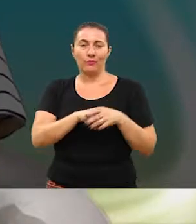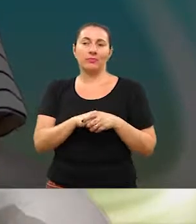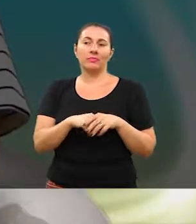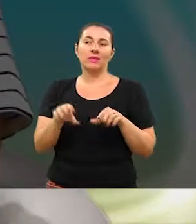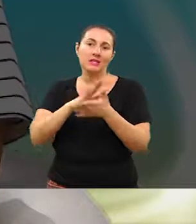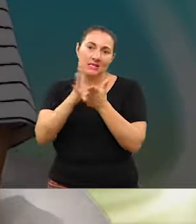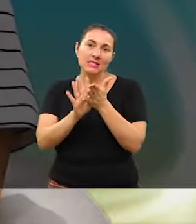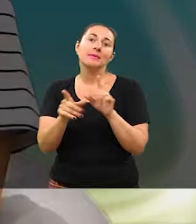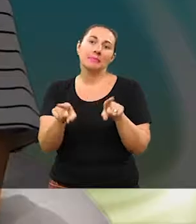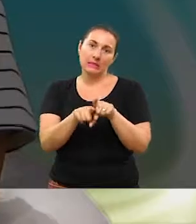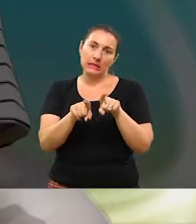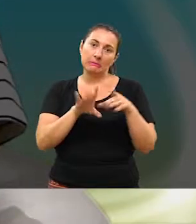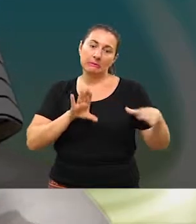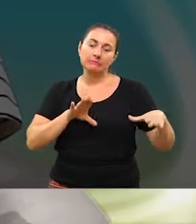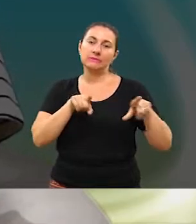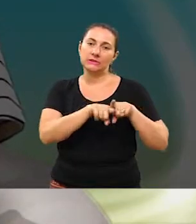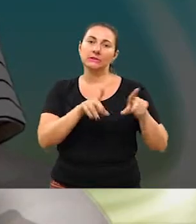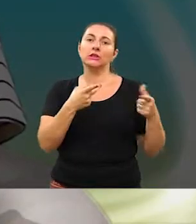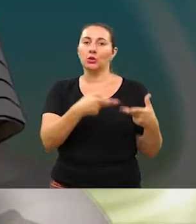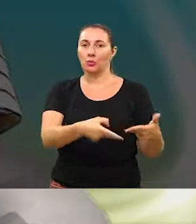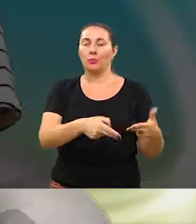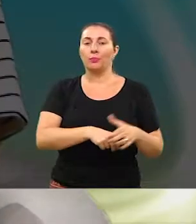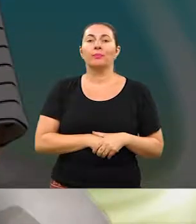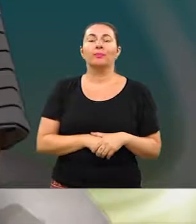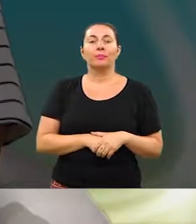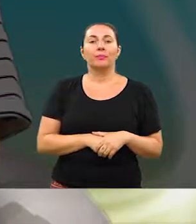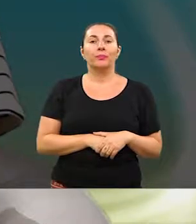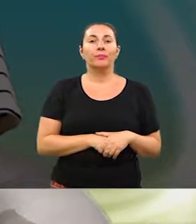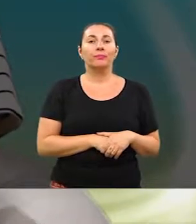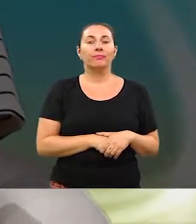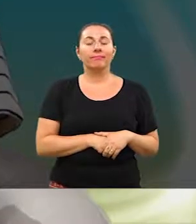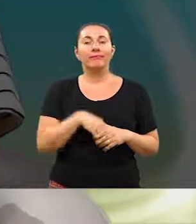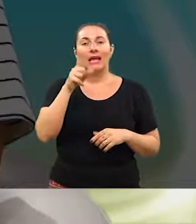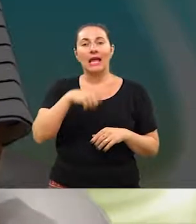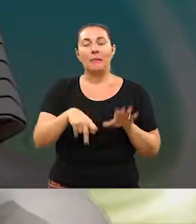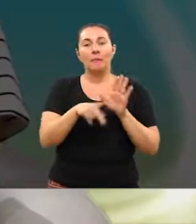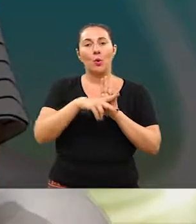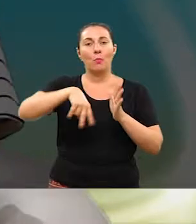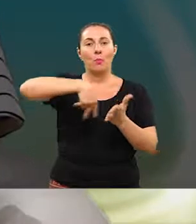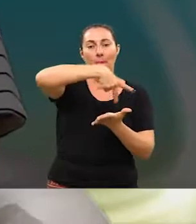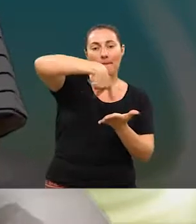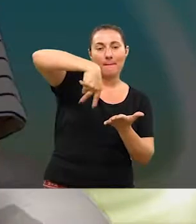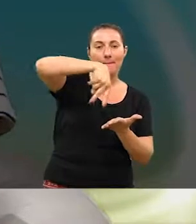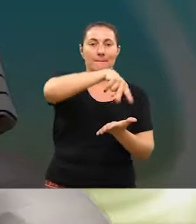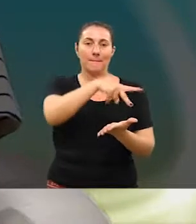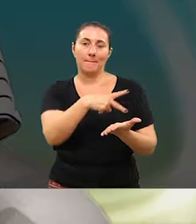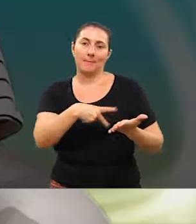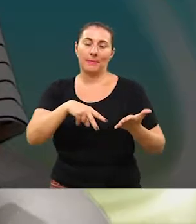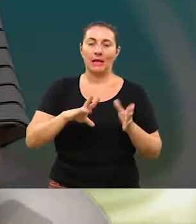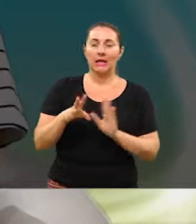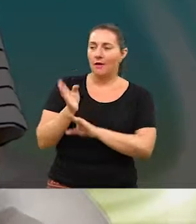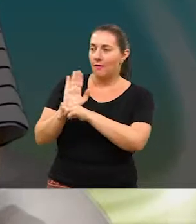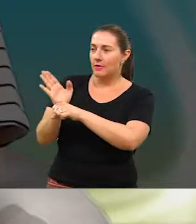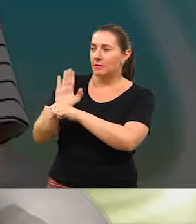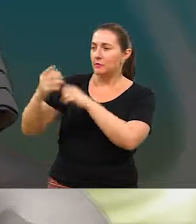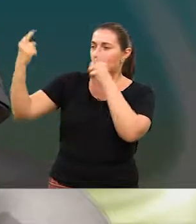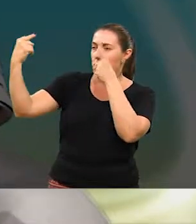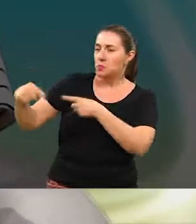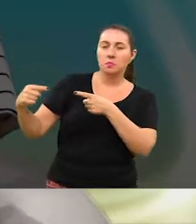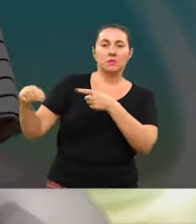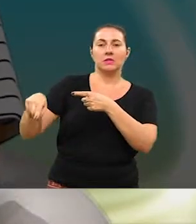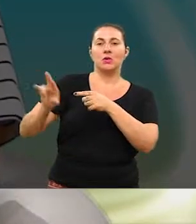também, né? Então, é uma dança mais, realmente, pra se usar no salão, pra se usar num baile. Esses que a gente enxerga em filme,